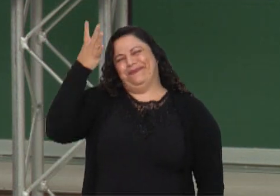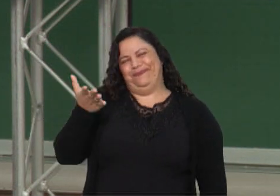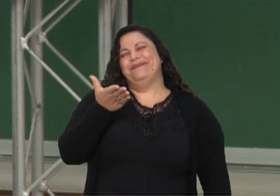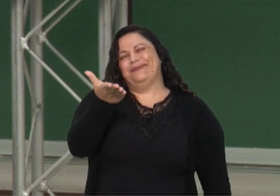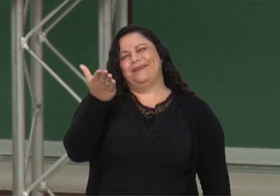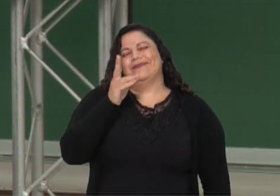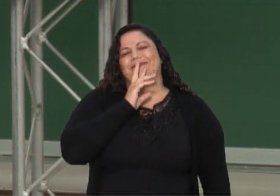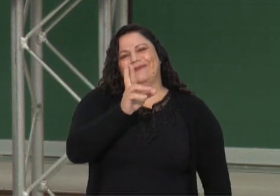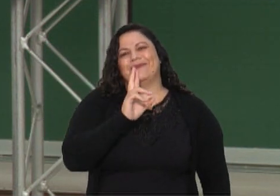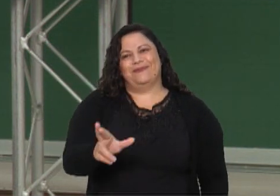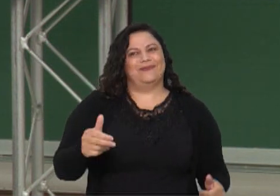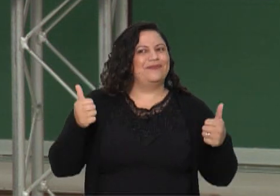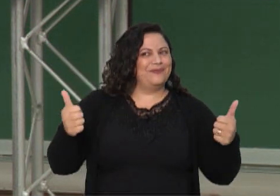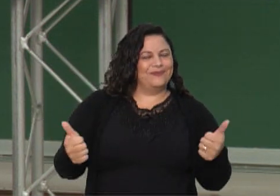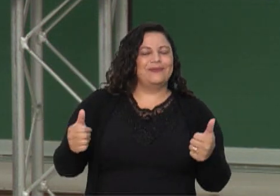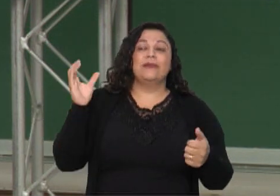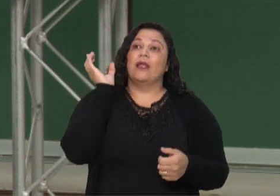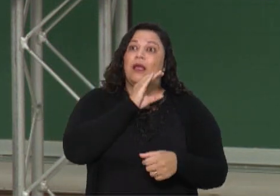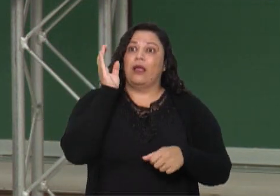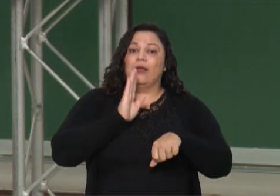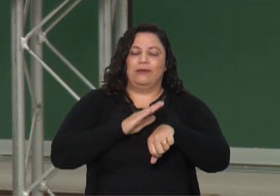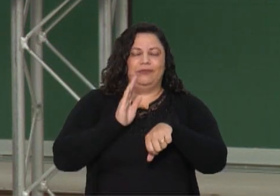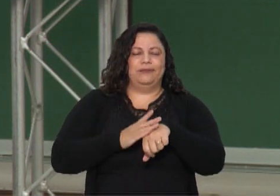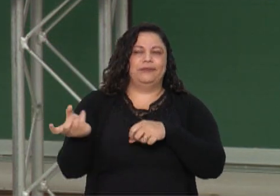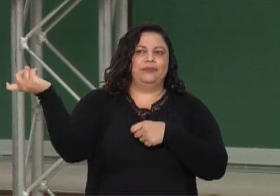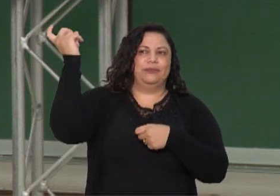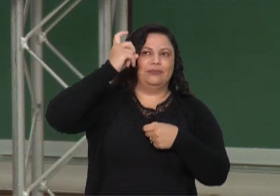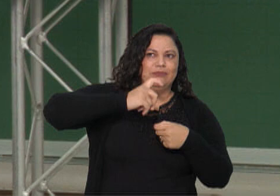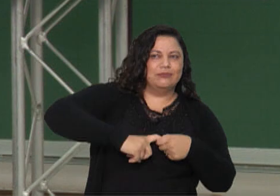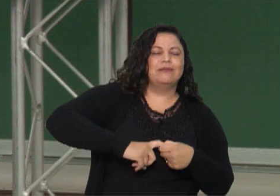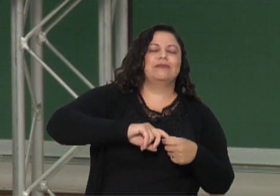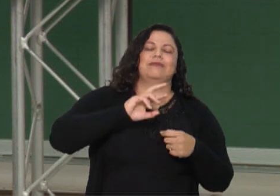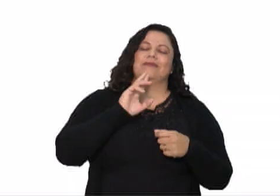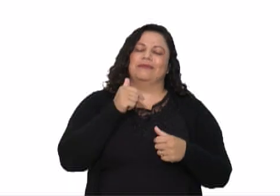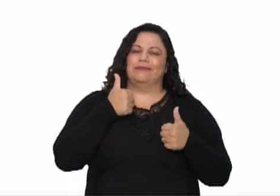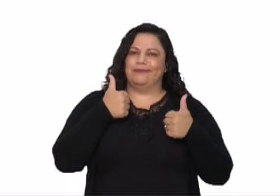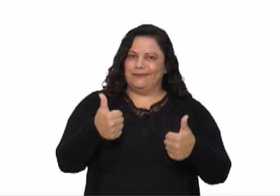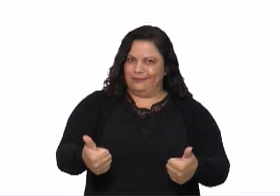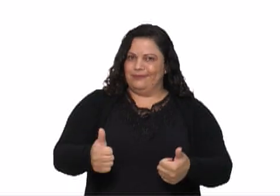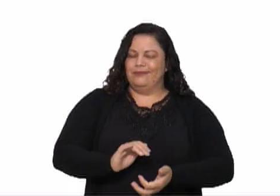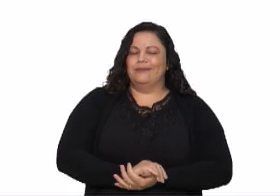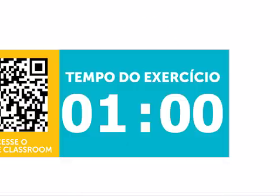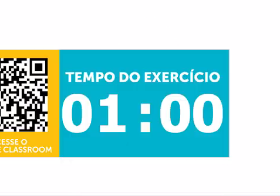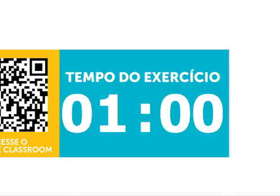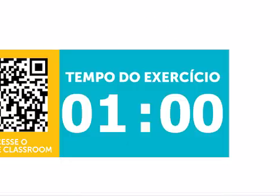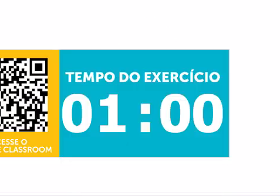né, pessoal? Bem rapidinho, eu já vou falar para vocês qual é a resposta certa.